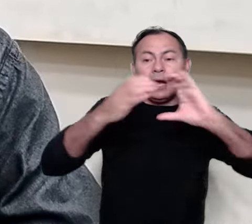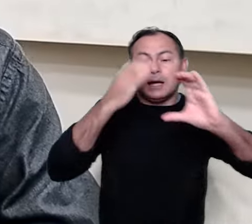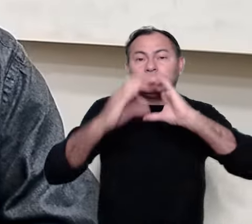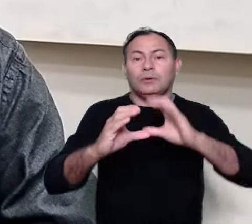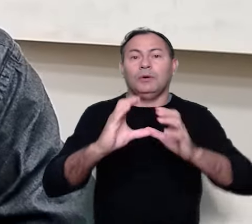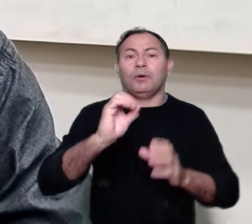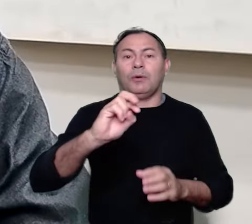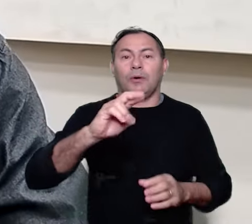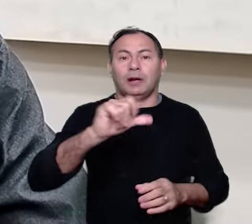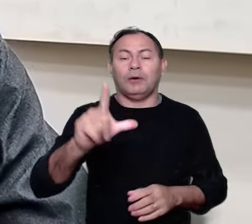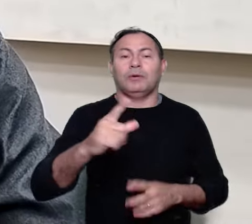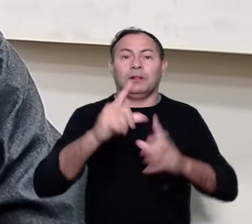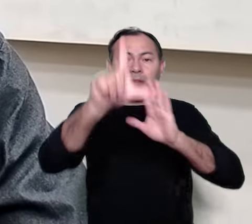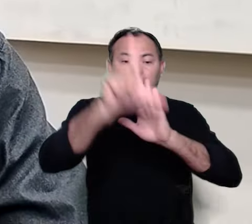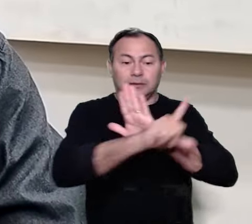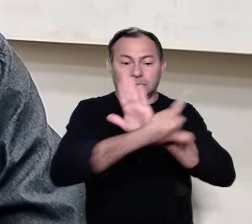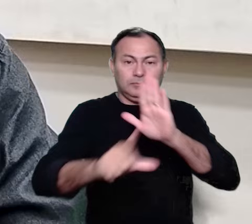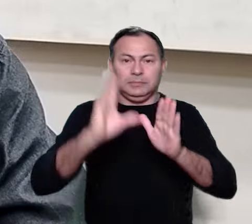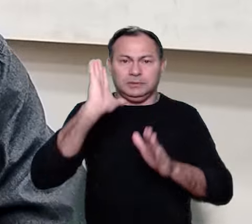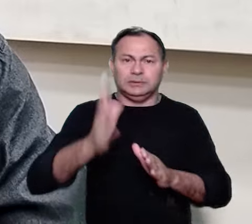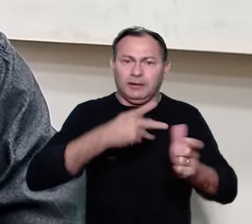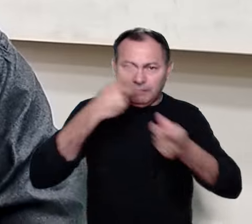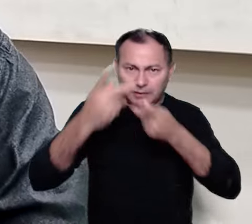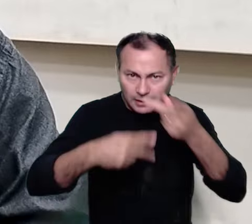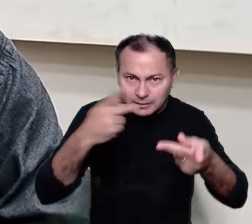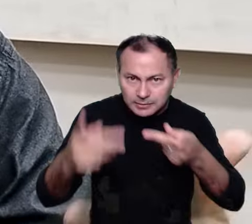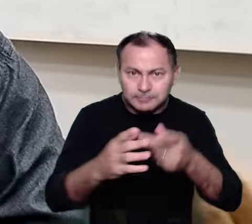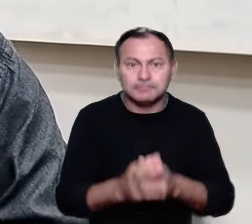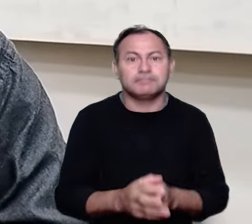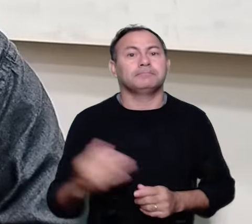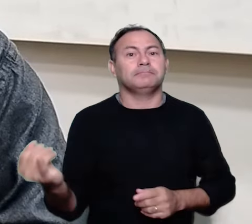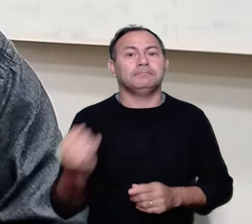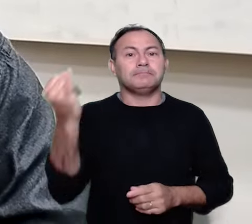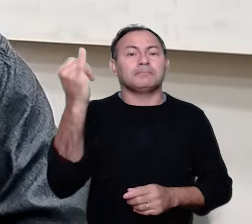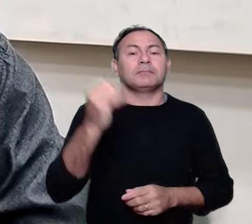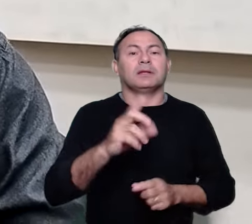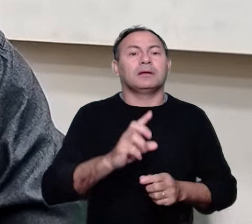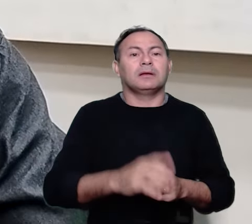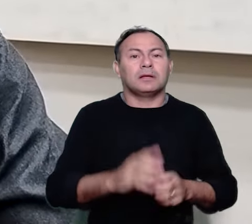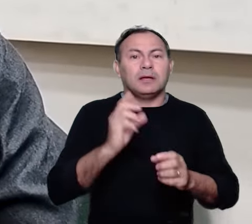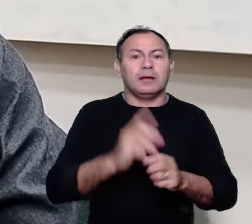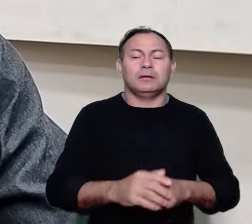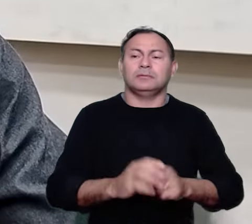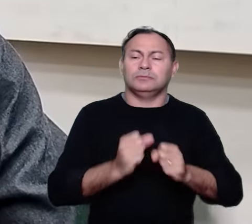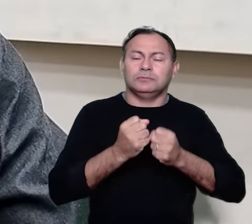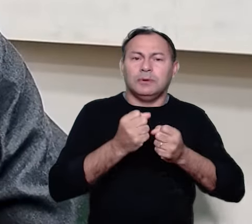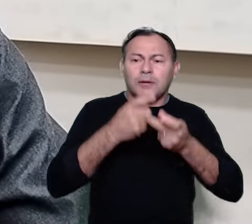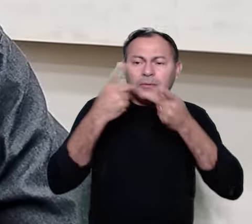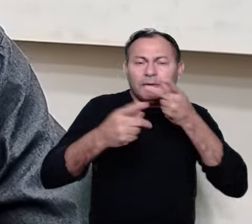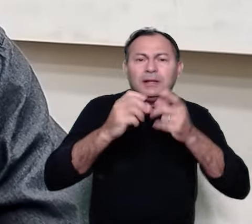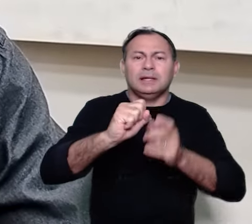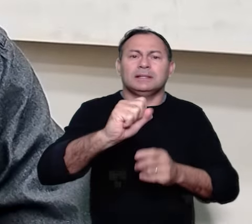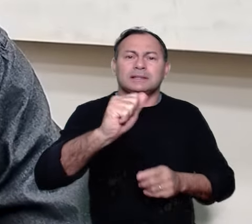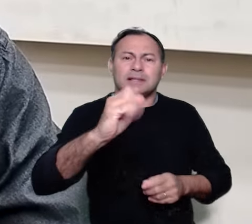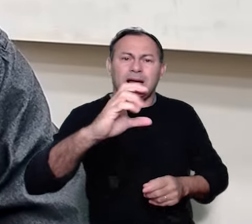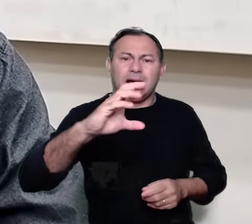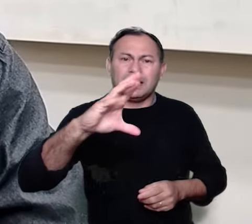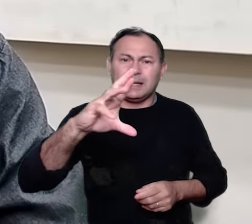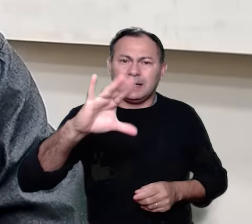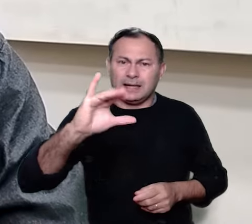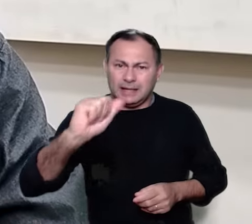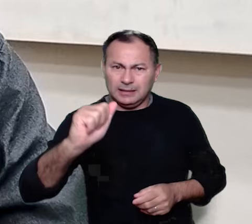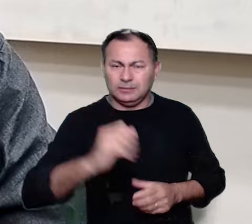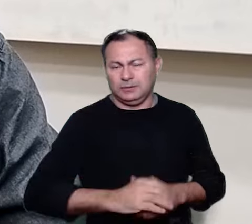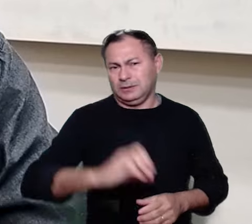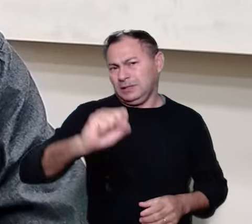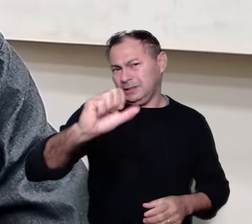Voltando ainda ao canto coral litúrgico, além do que já foi abordado, é importante ressaltar que a poliforia